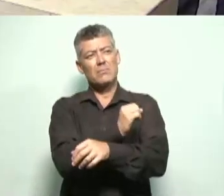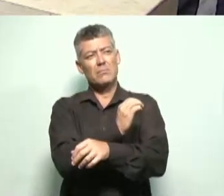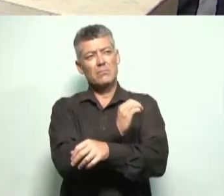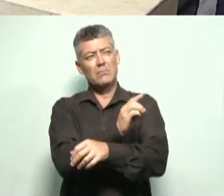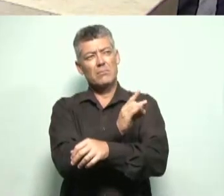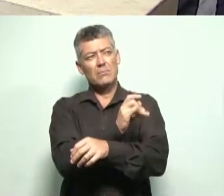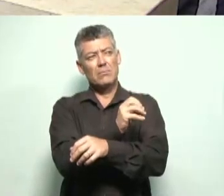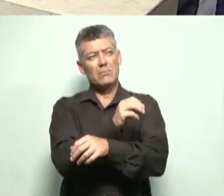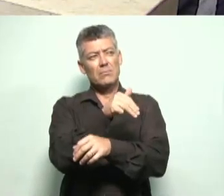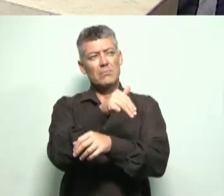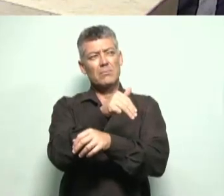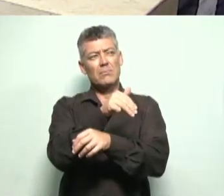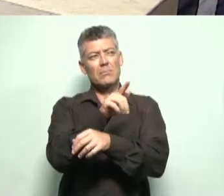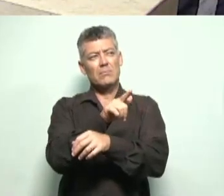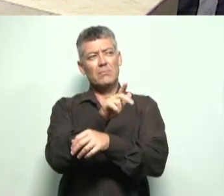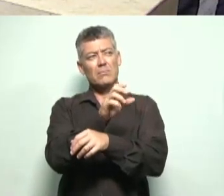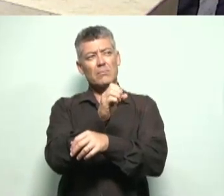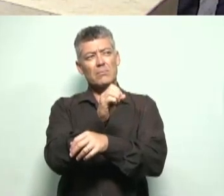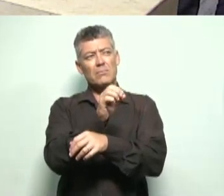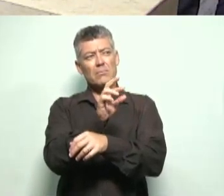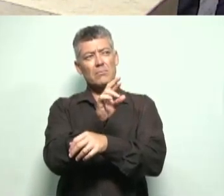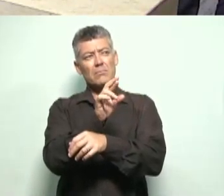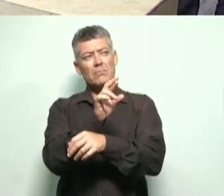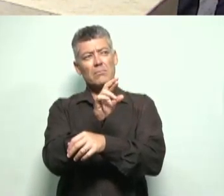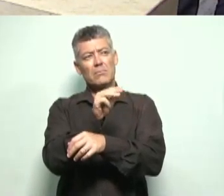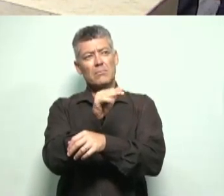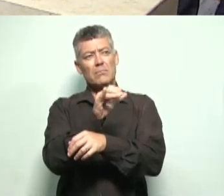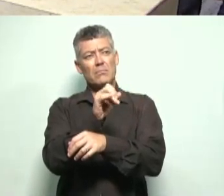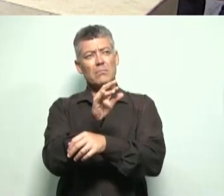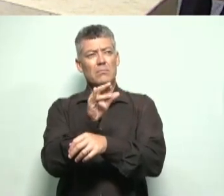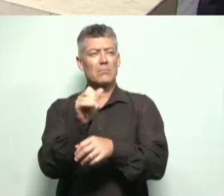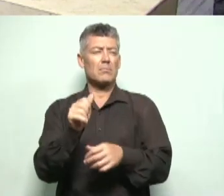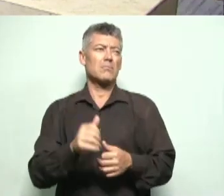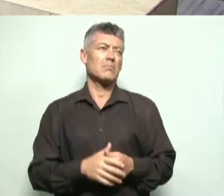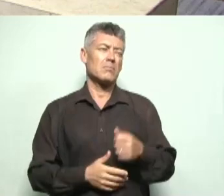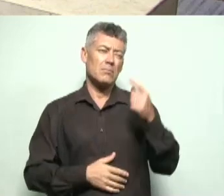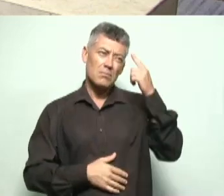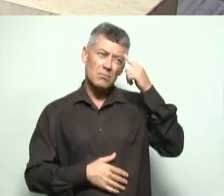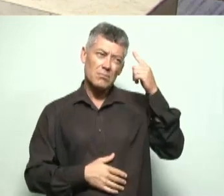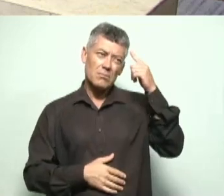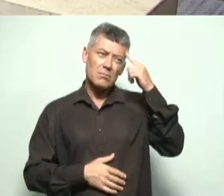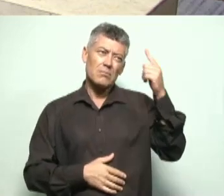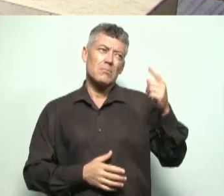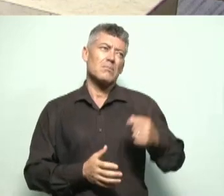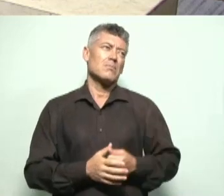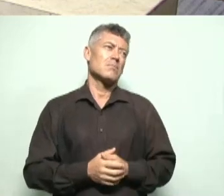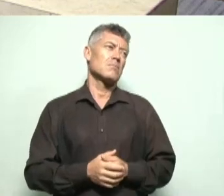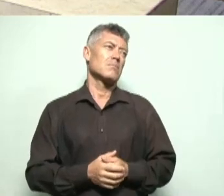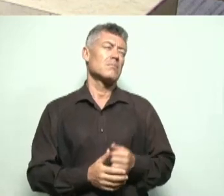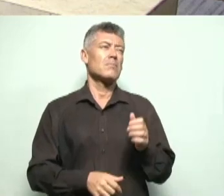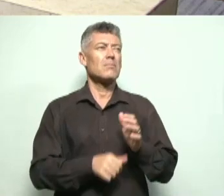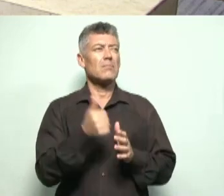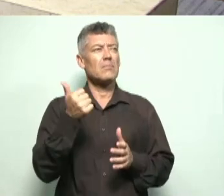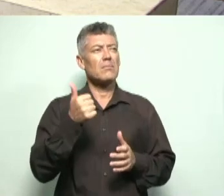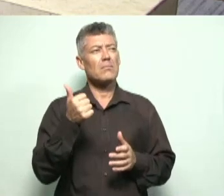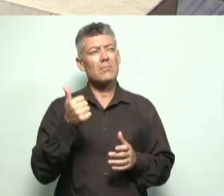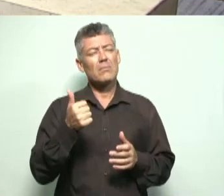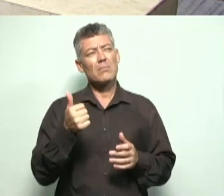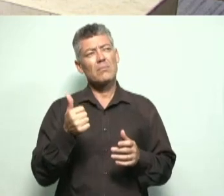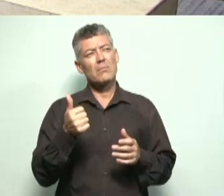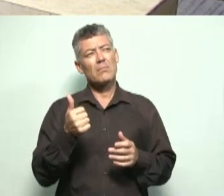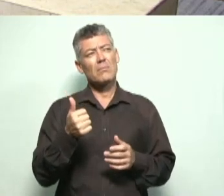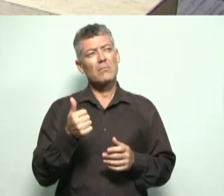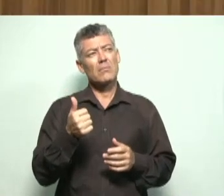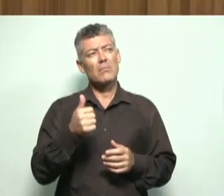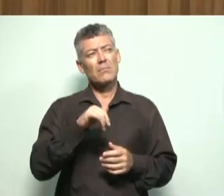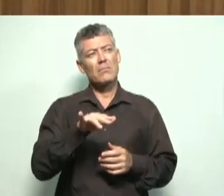Obrigado, vereador Haroldo. E o que mais me deixa impressionado, e aí para encerrar esse assunto, é saber que a primeira-dama do Brasil, a senhora